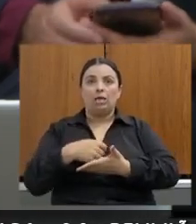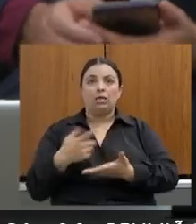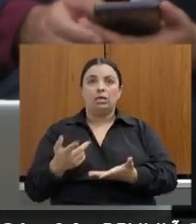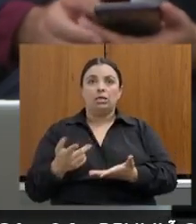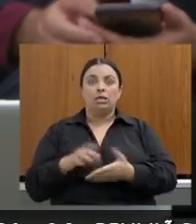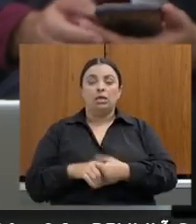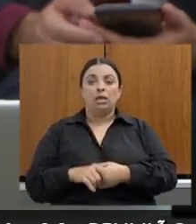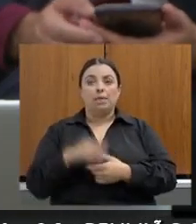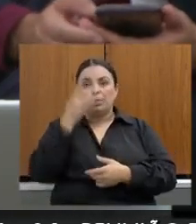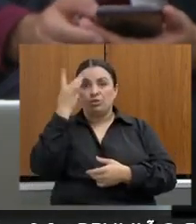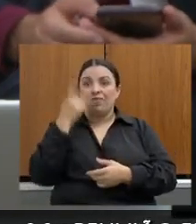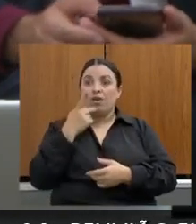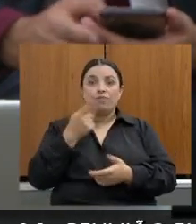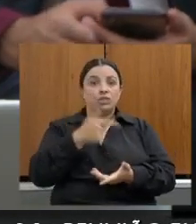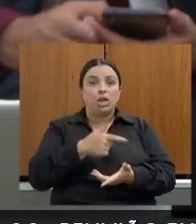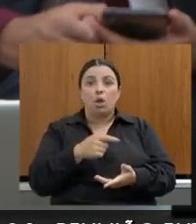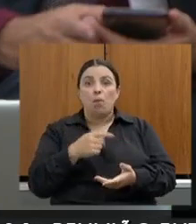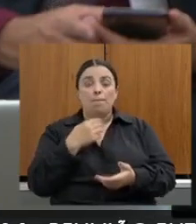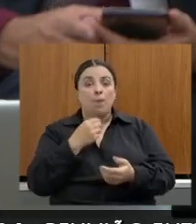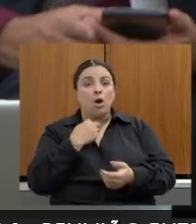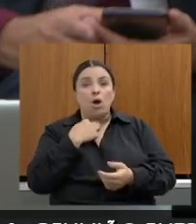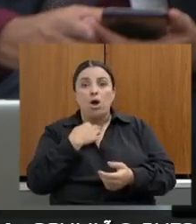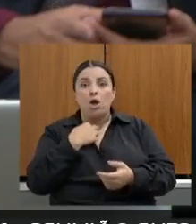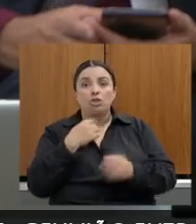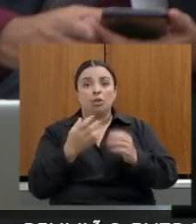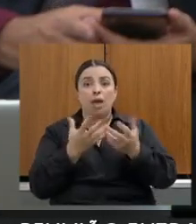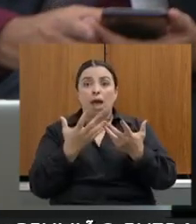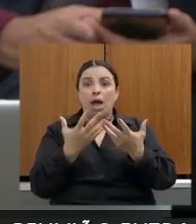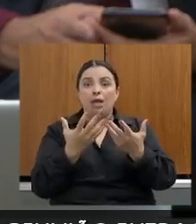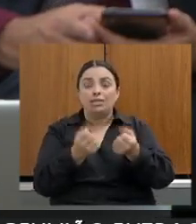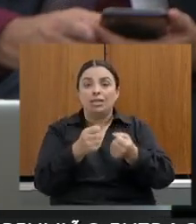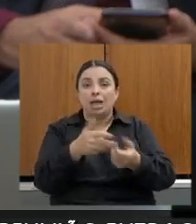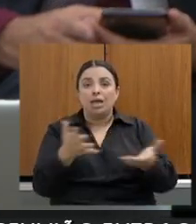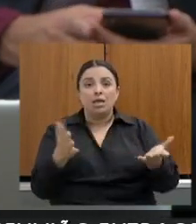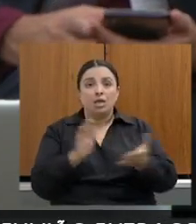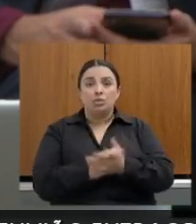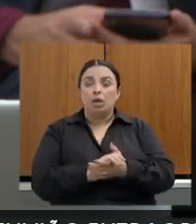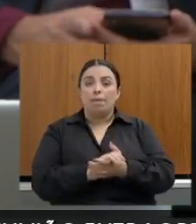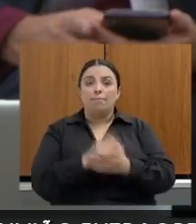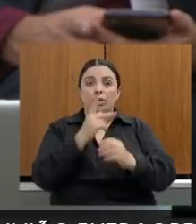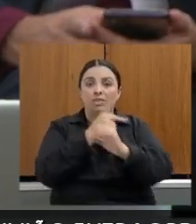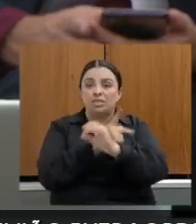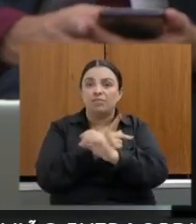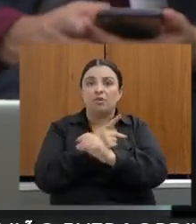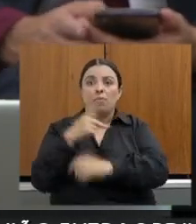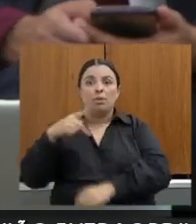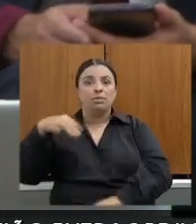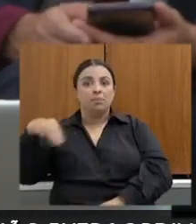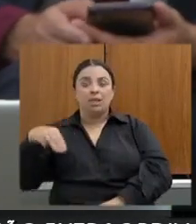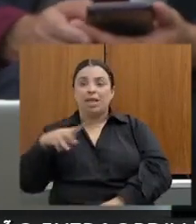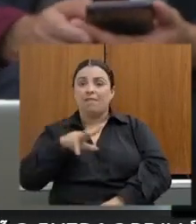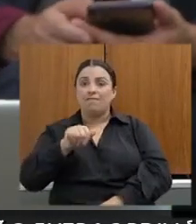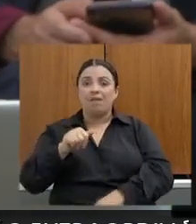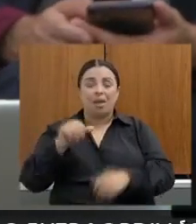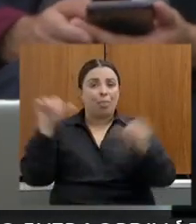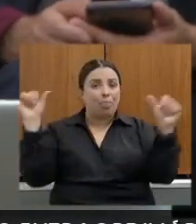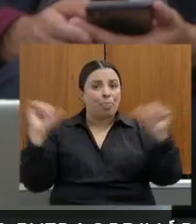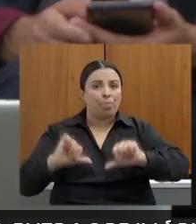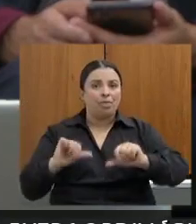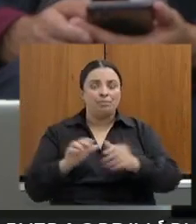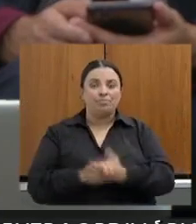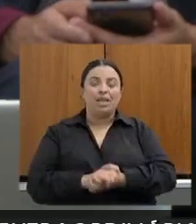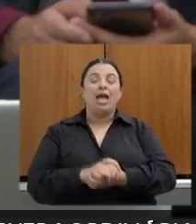pode deixar isso acontecer ao vai arrebentar constituição por isso que vem Polícia Militar chamamos audiência pública audiência